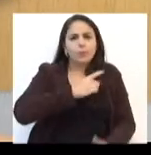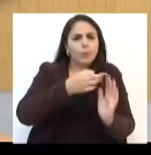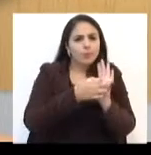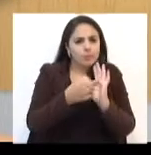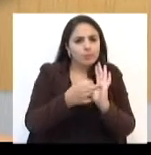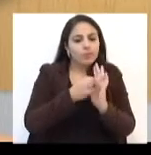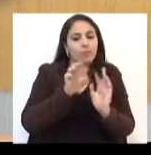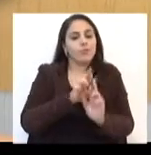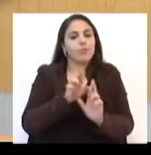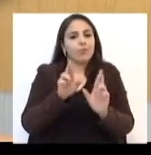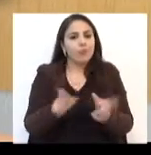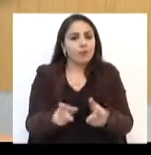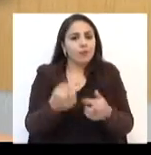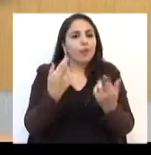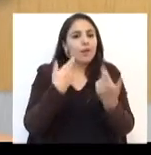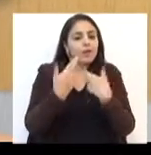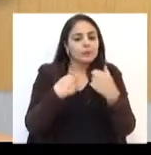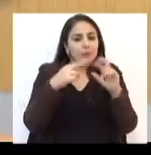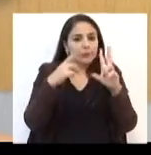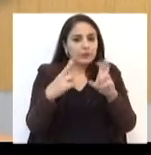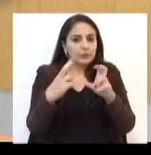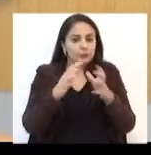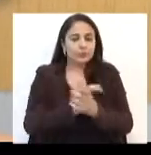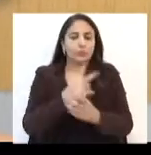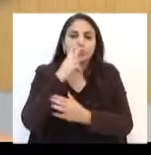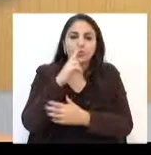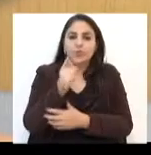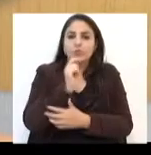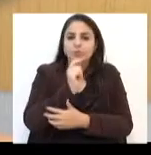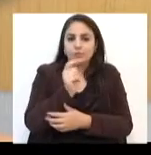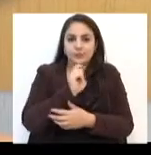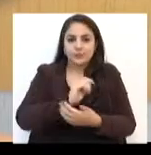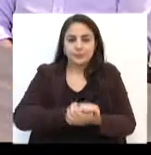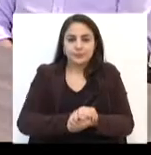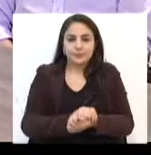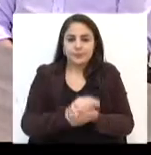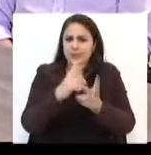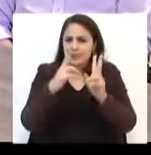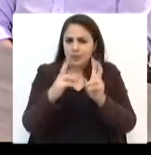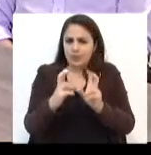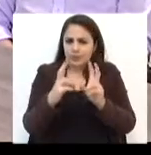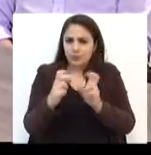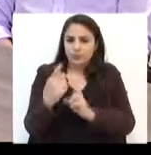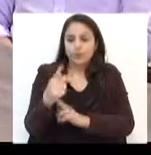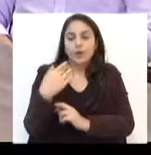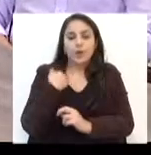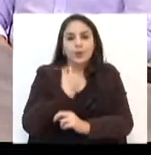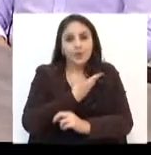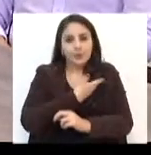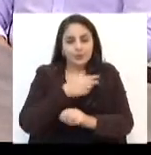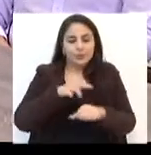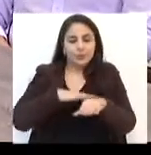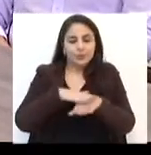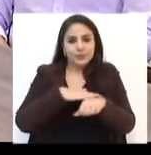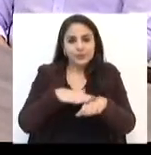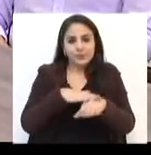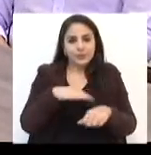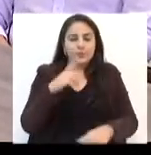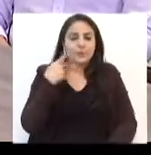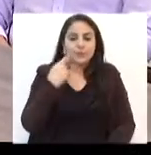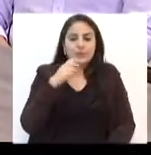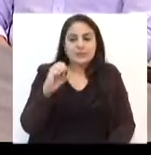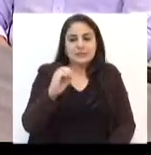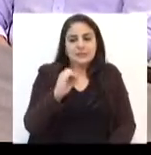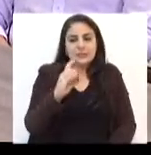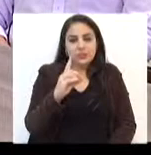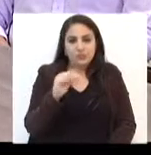temos opiniões diferentes sobre este assunto. Veja a entrevista. Sobre este assunto, eu converso com os